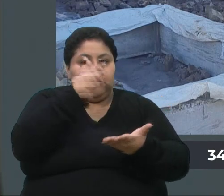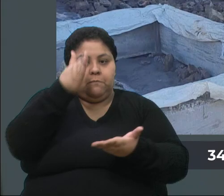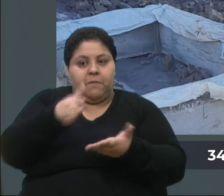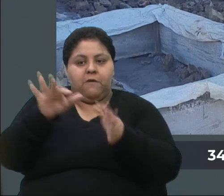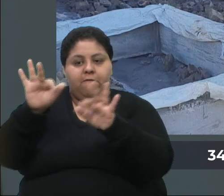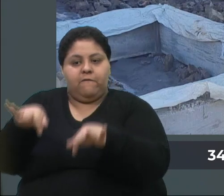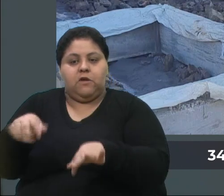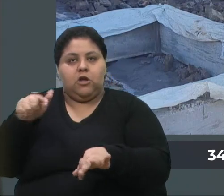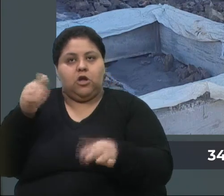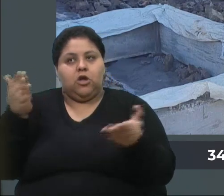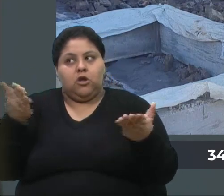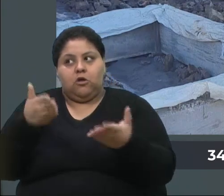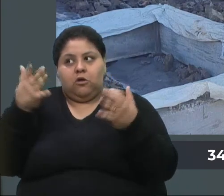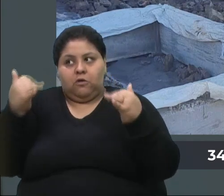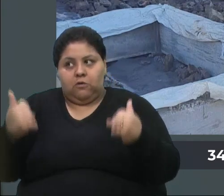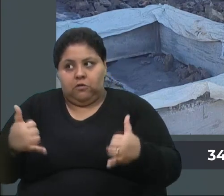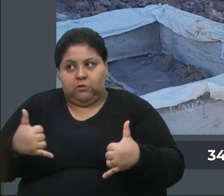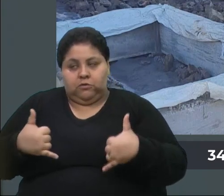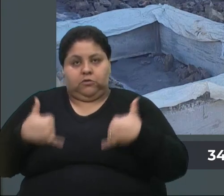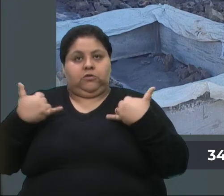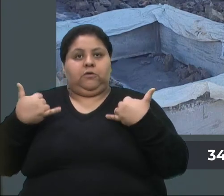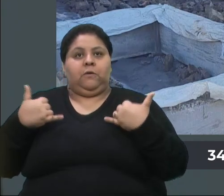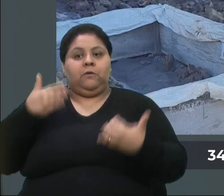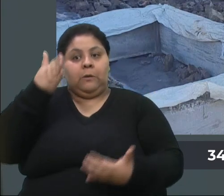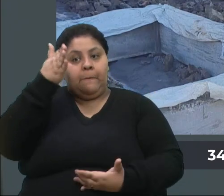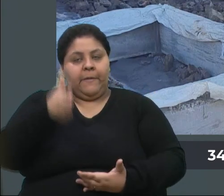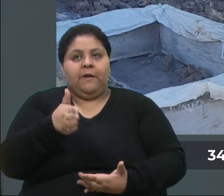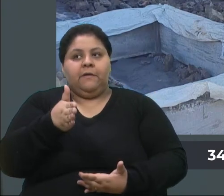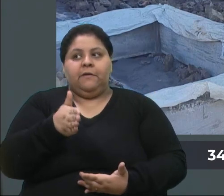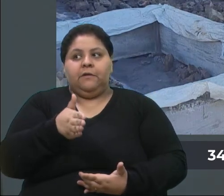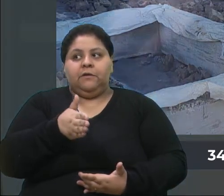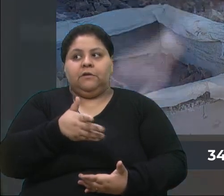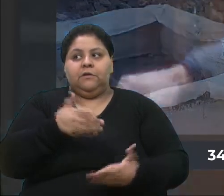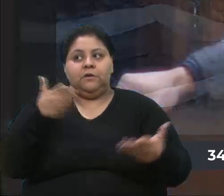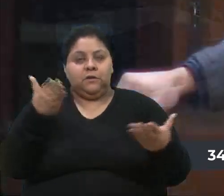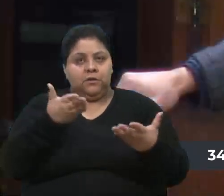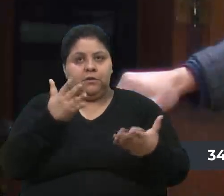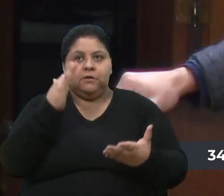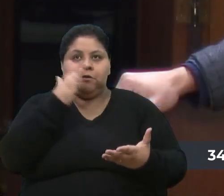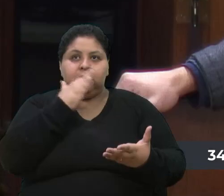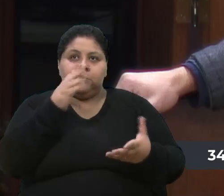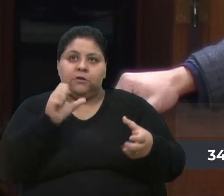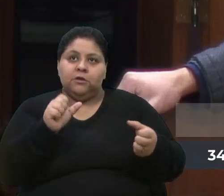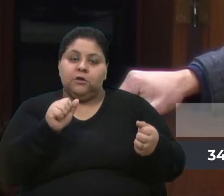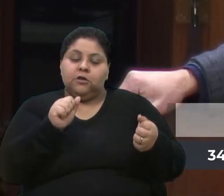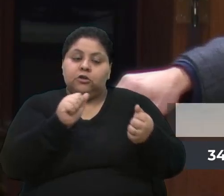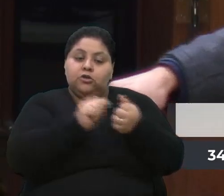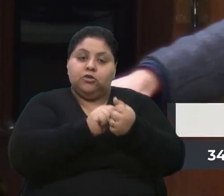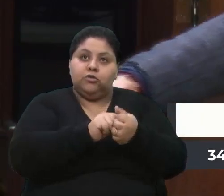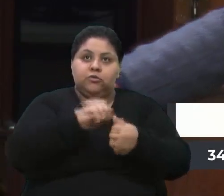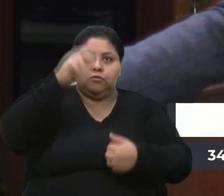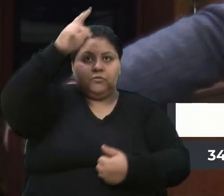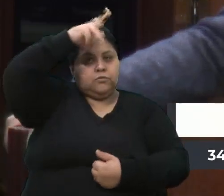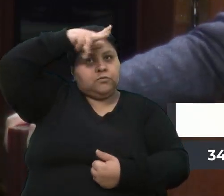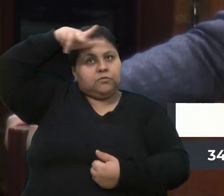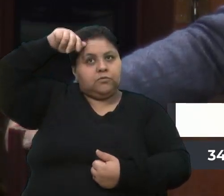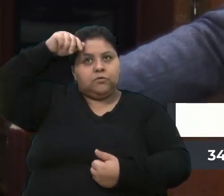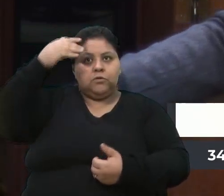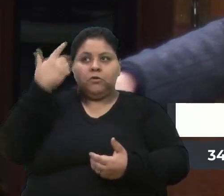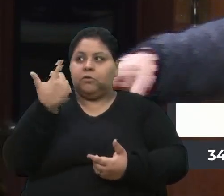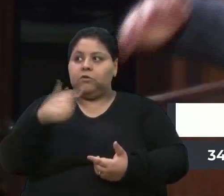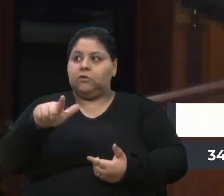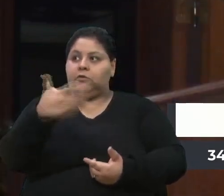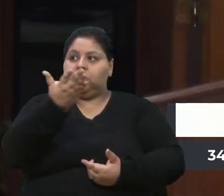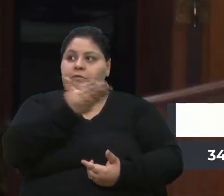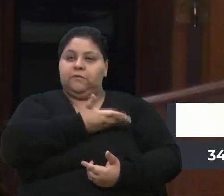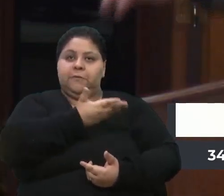orgulho que está aí no meio. E em breve, juntamente com o prefeito, juntamente com demais colegas